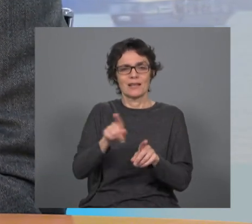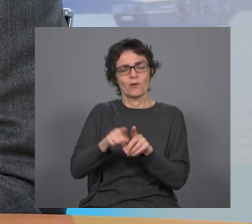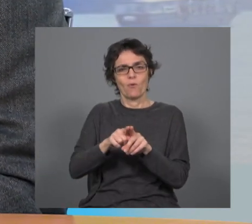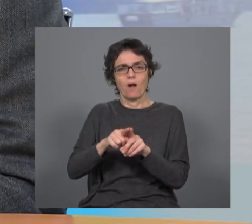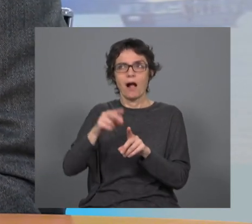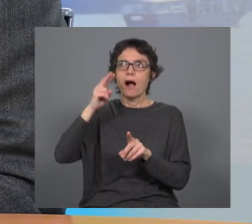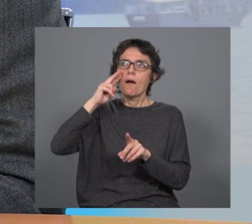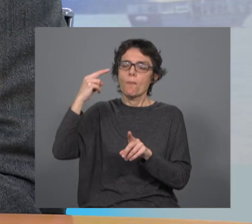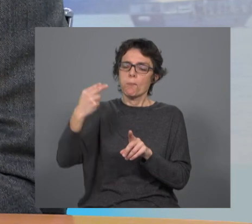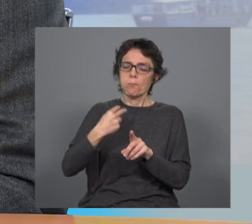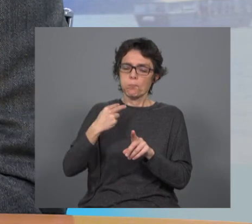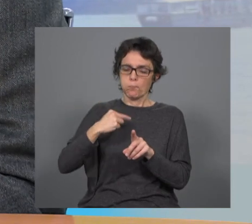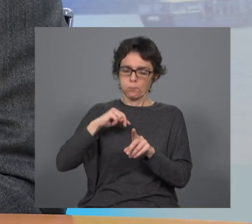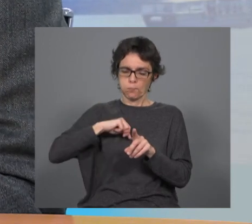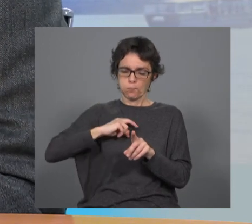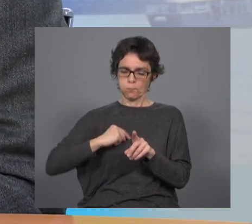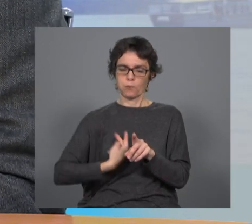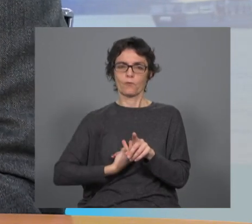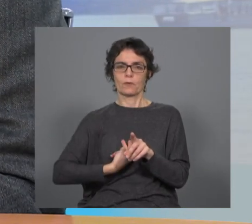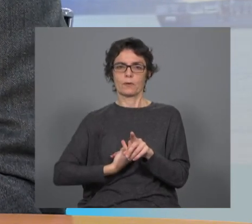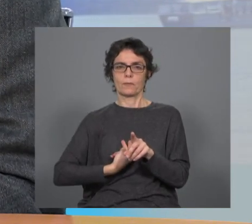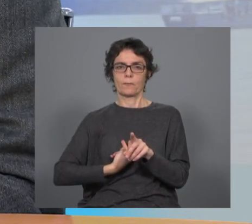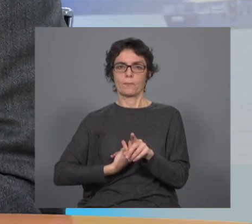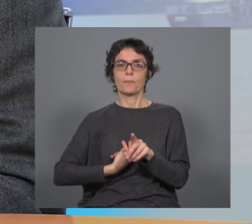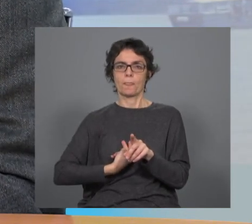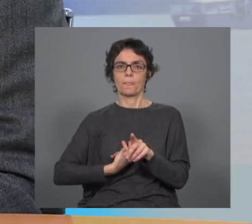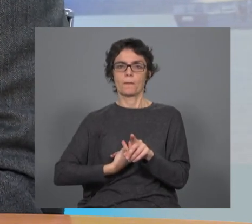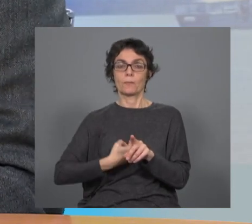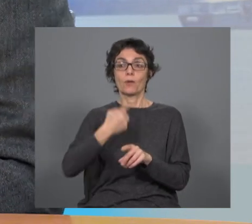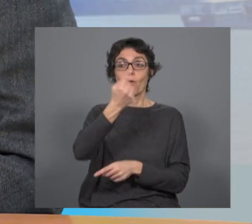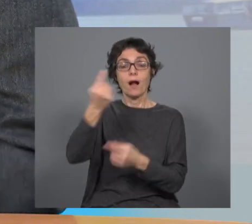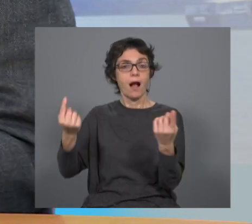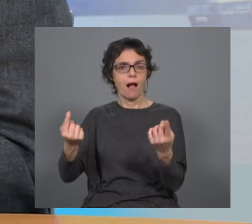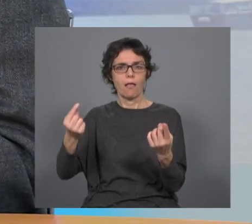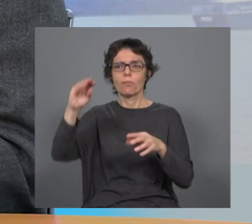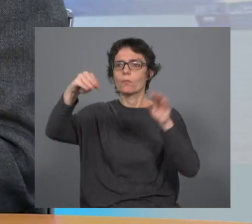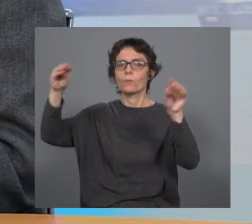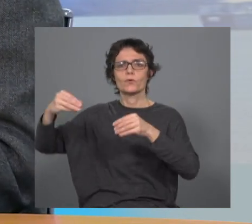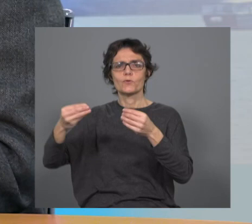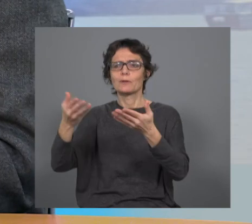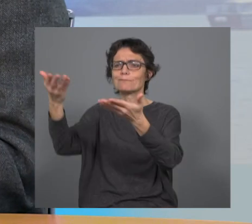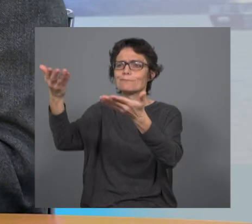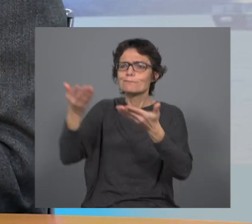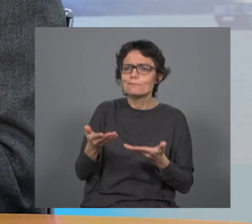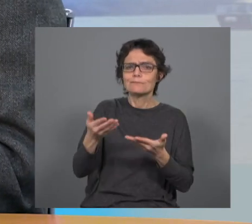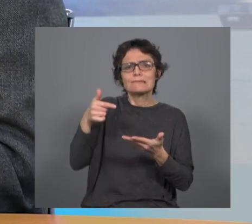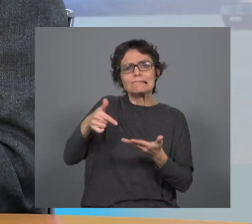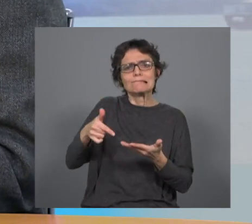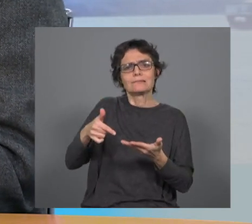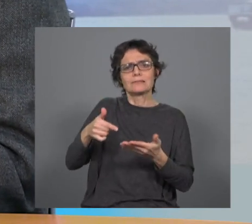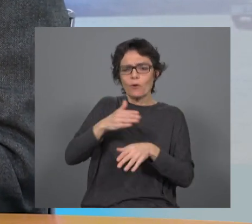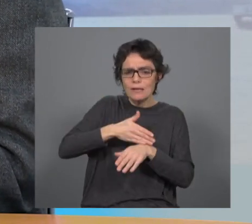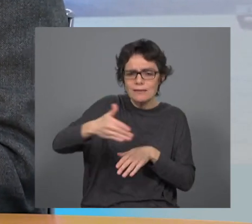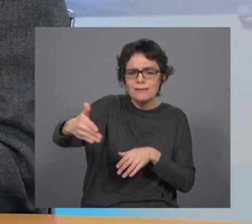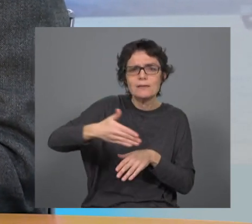vem de humus, vem de terra. Portanto, é um convite à humildade. De alguma maneira, sermos inoculados com a